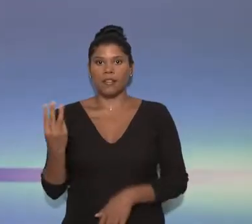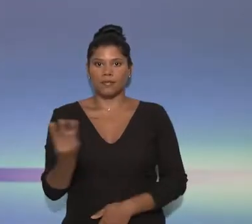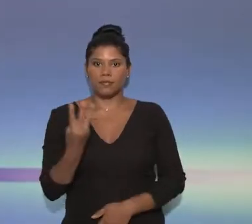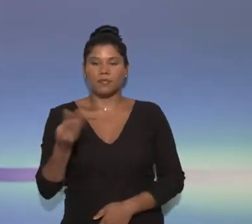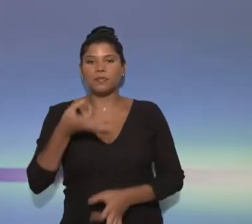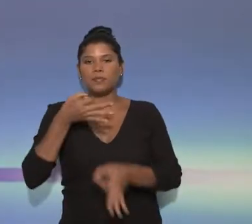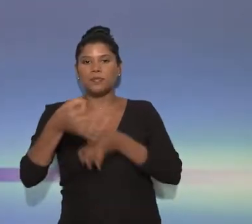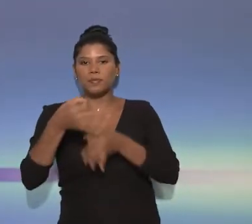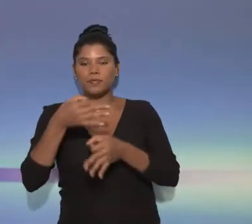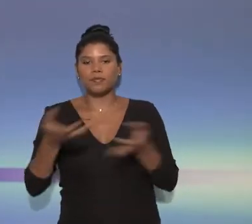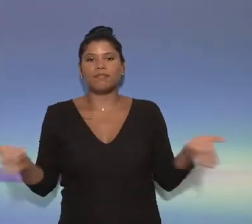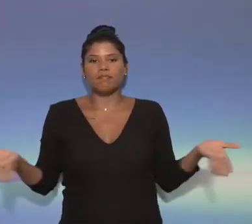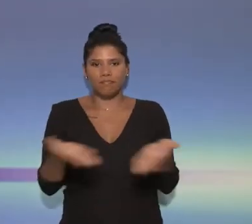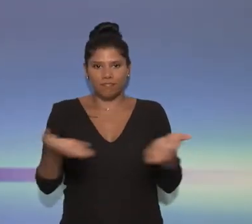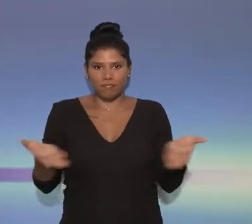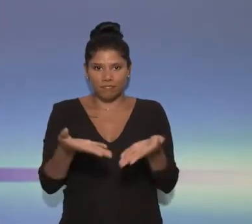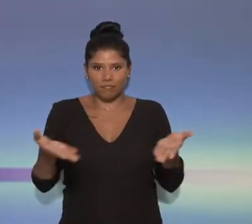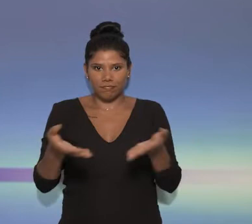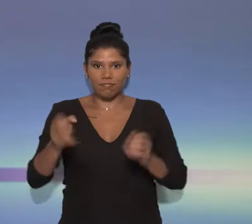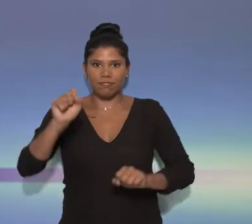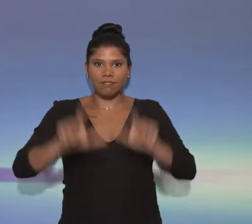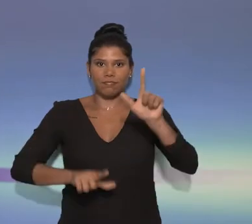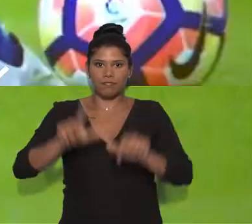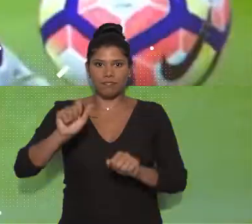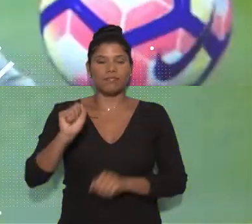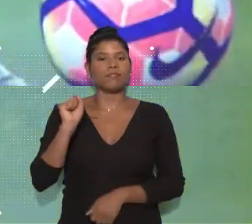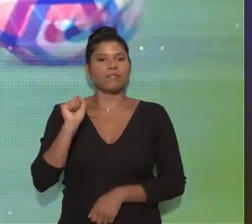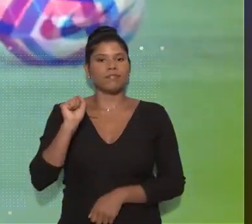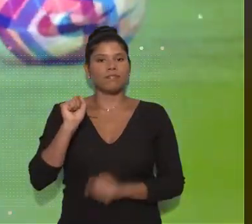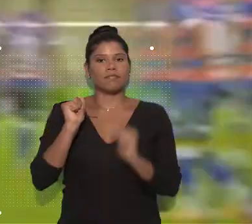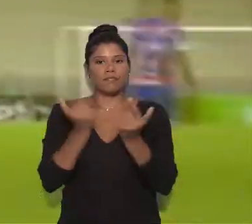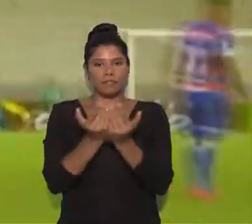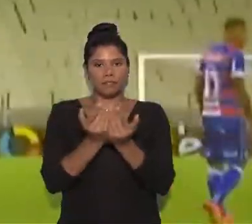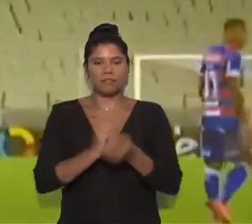É hora de Plenário Esportivo, TV e Rádio Assembleia.